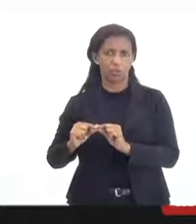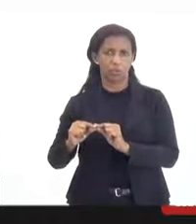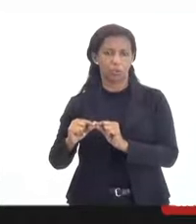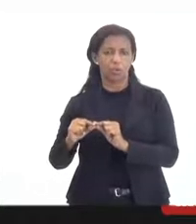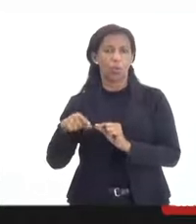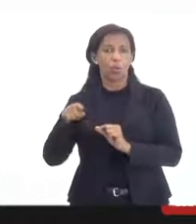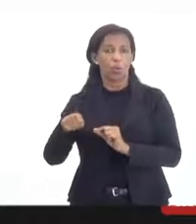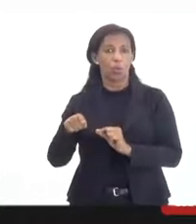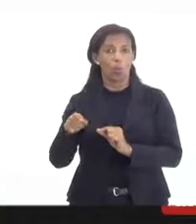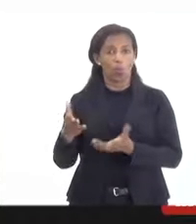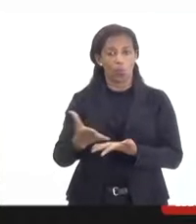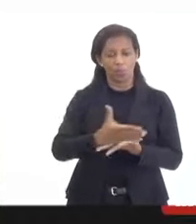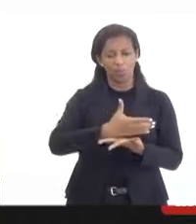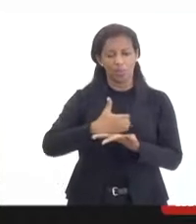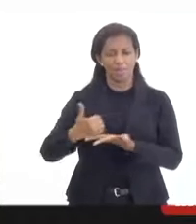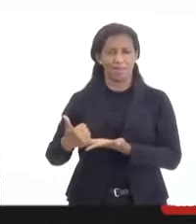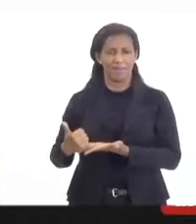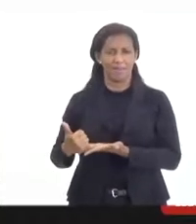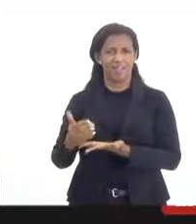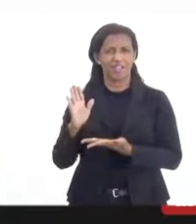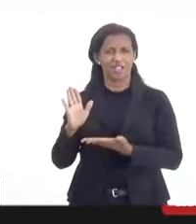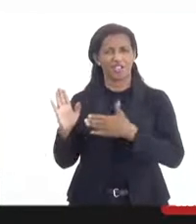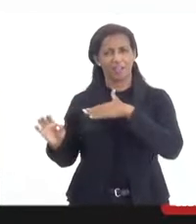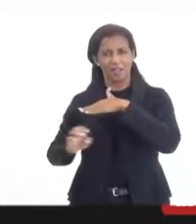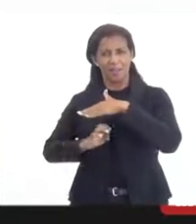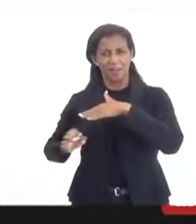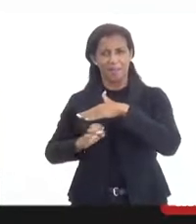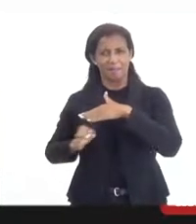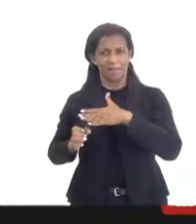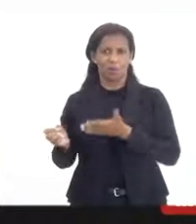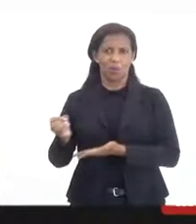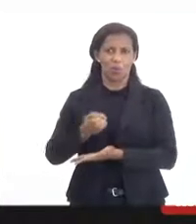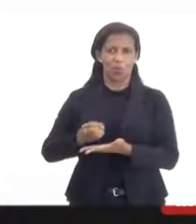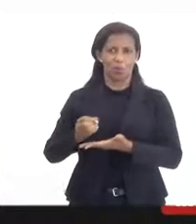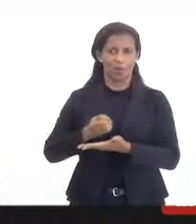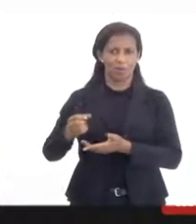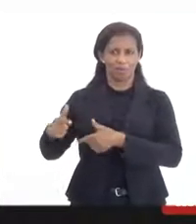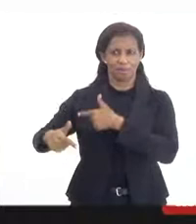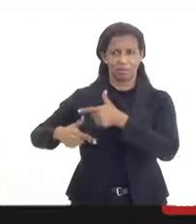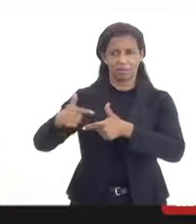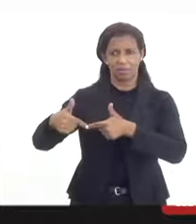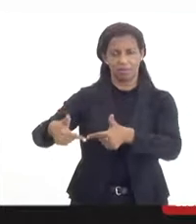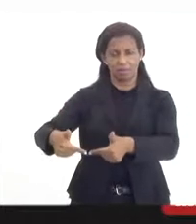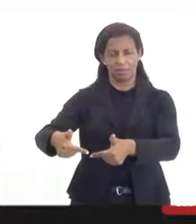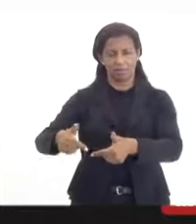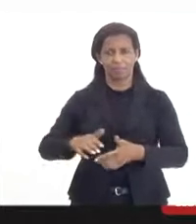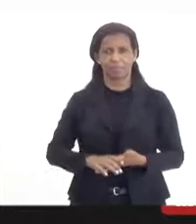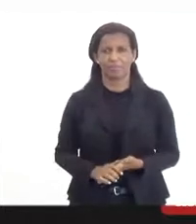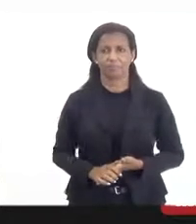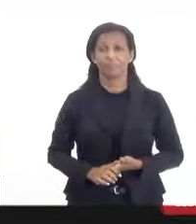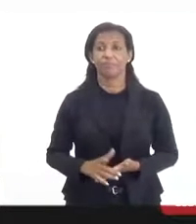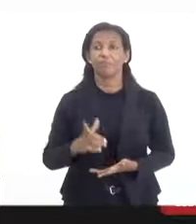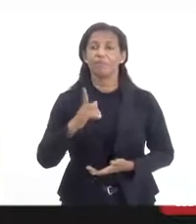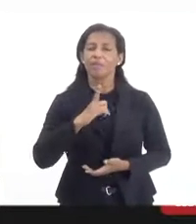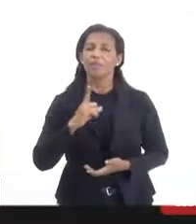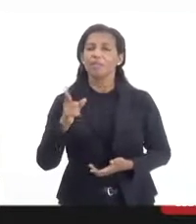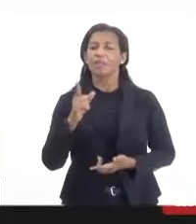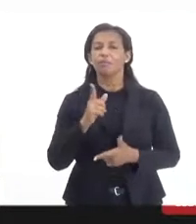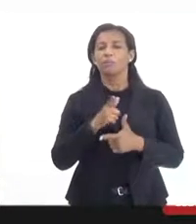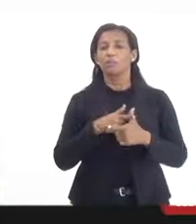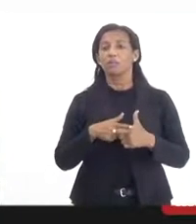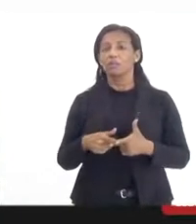ICMS recolhido pela empresa com base nas suas operações. Bom, nós temos essa divisão, eu